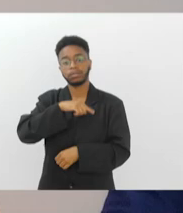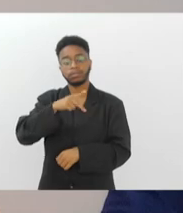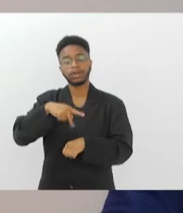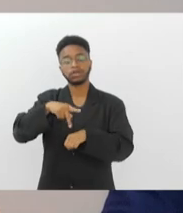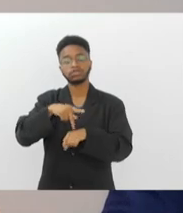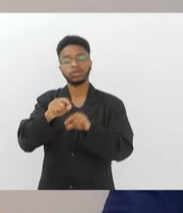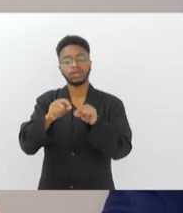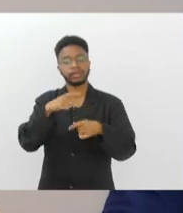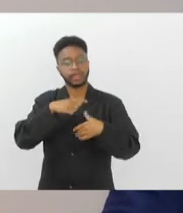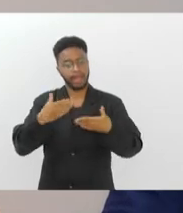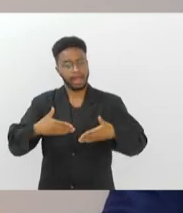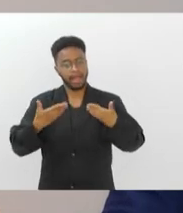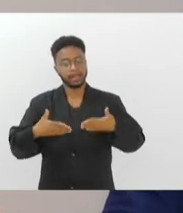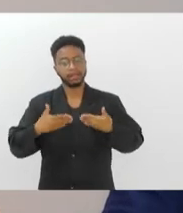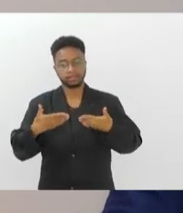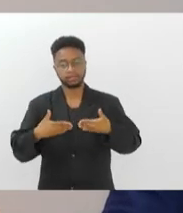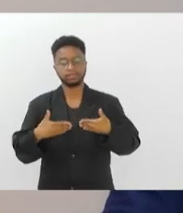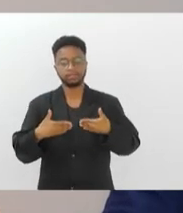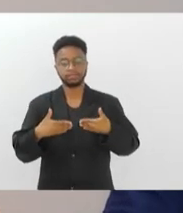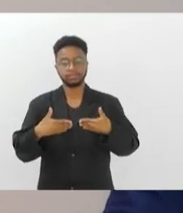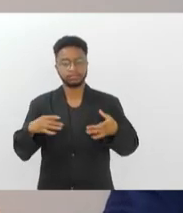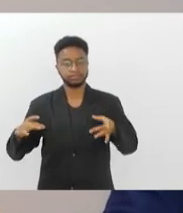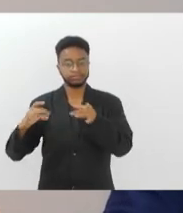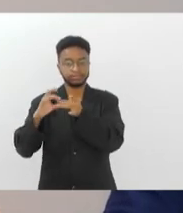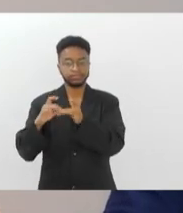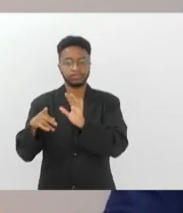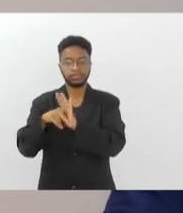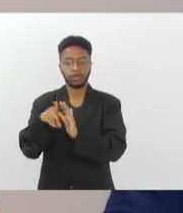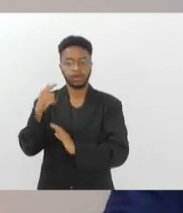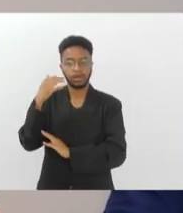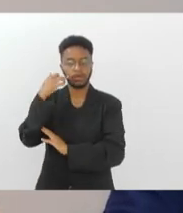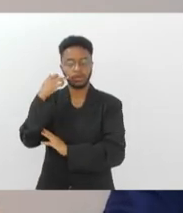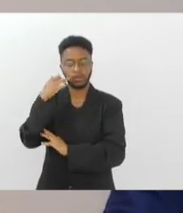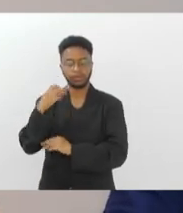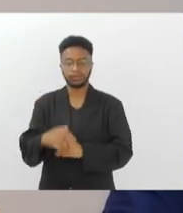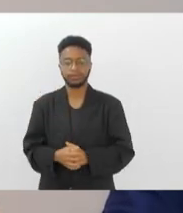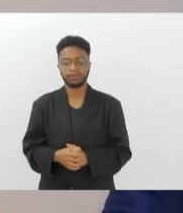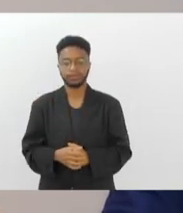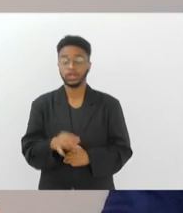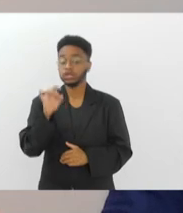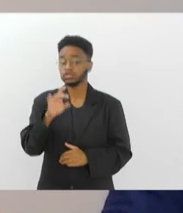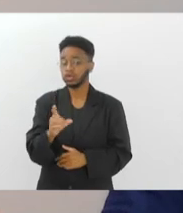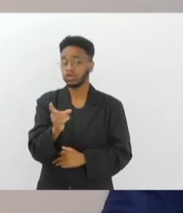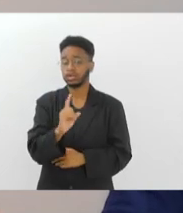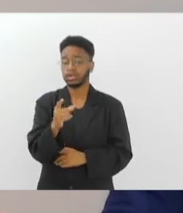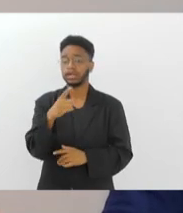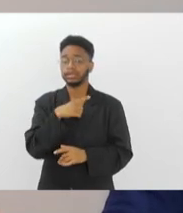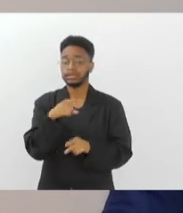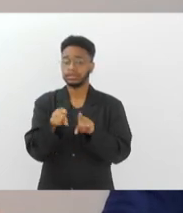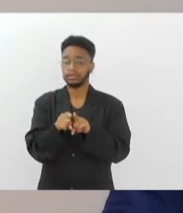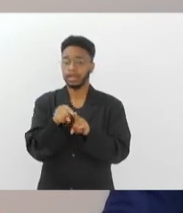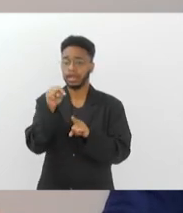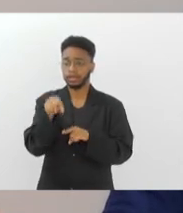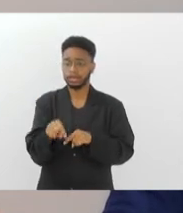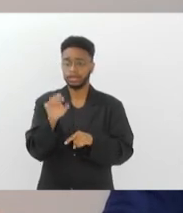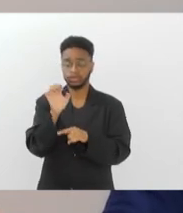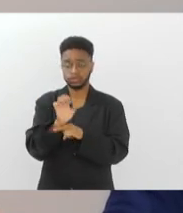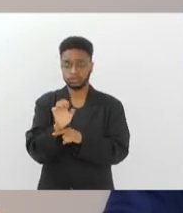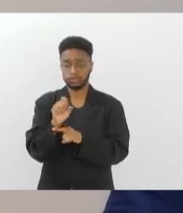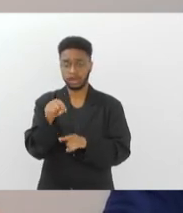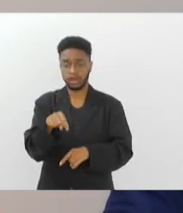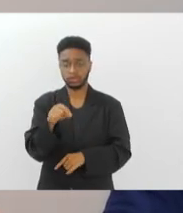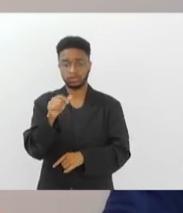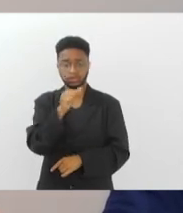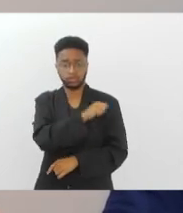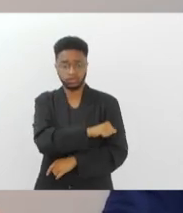tem uma alegria que vem importada de Angola. Não só isso. Nós temos aqui um Estado, cônsul, que é